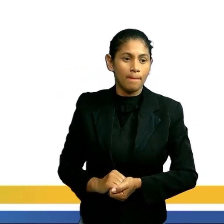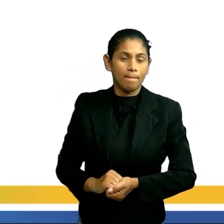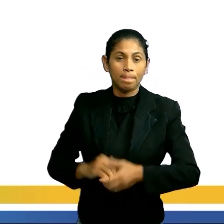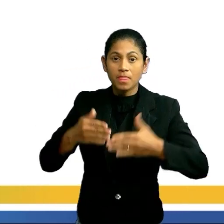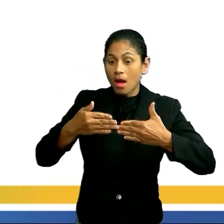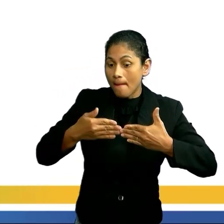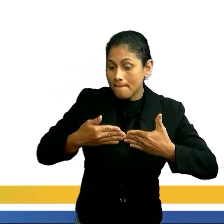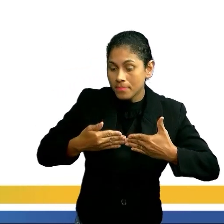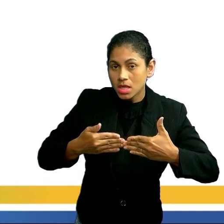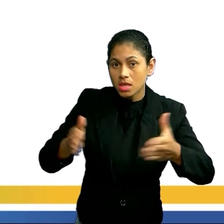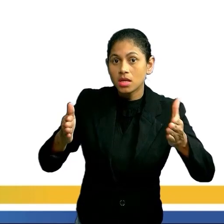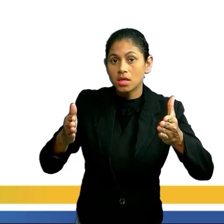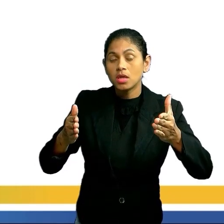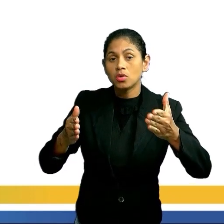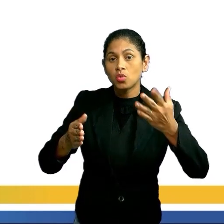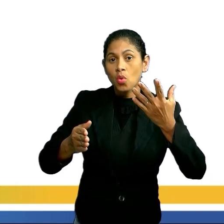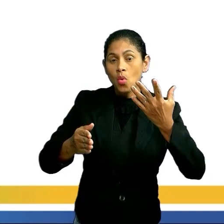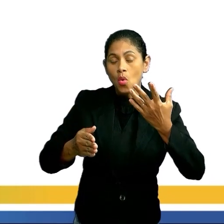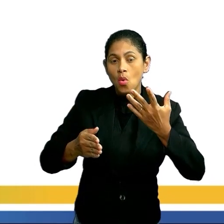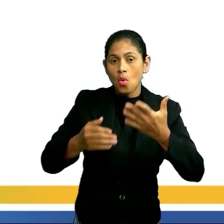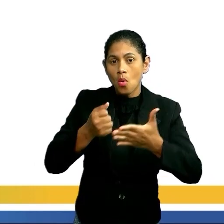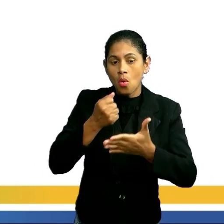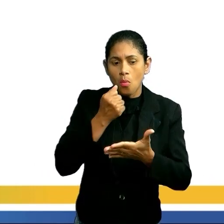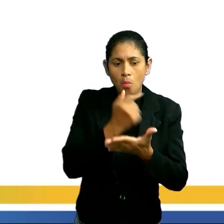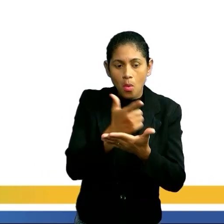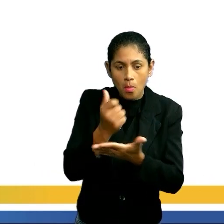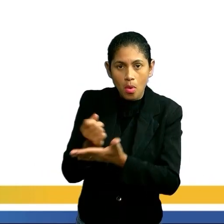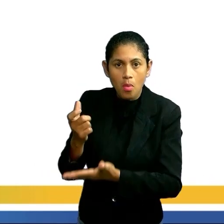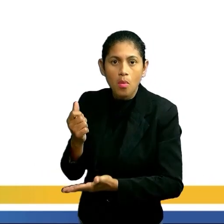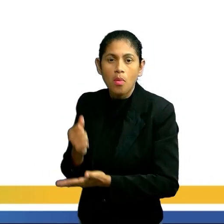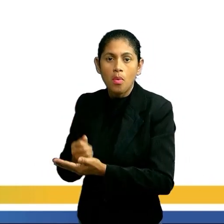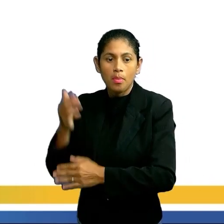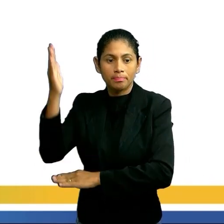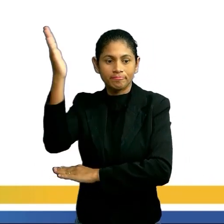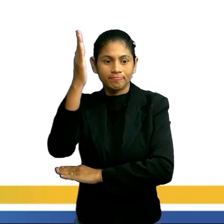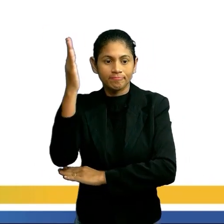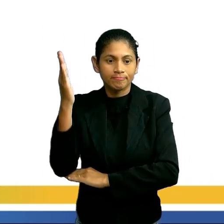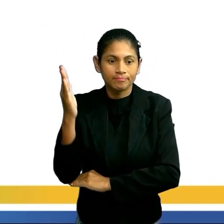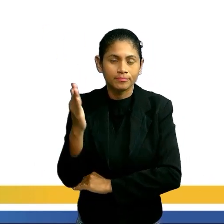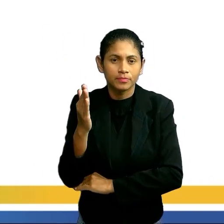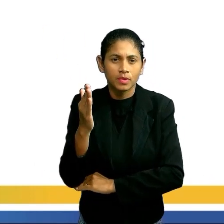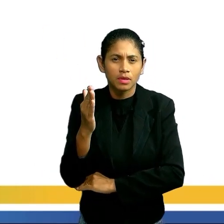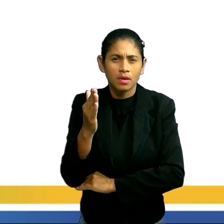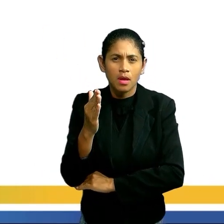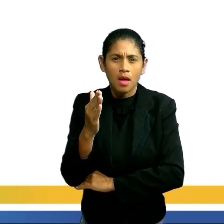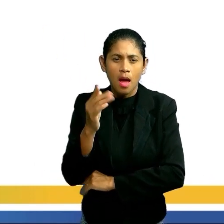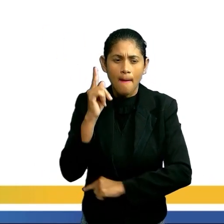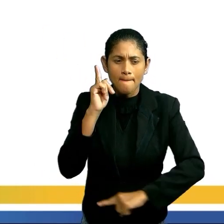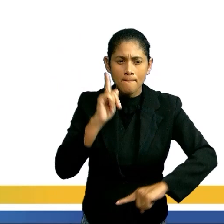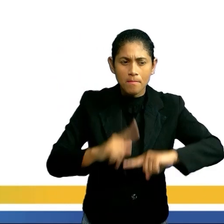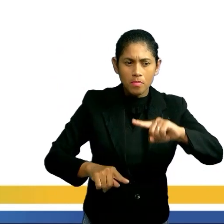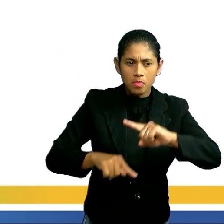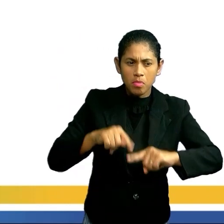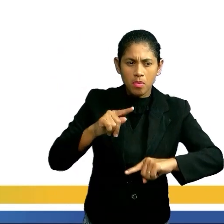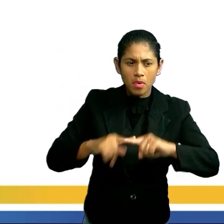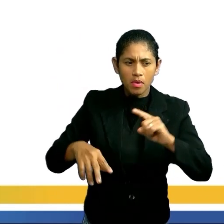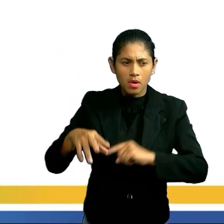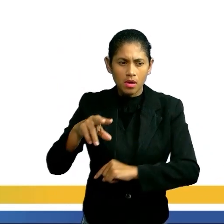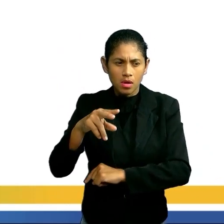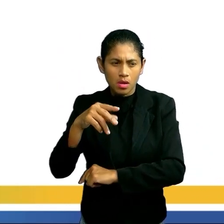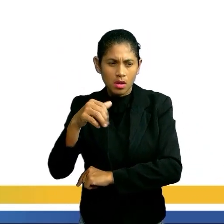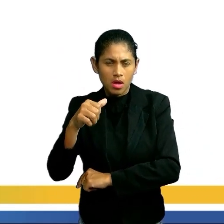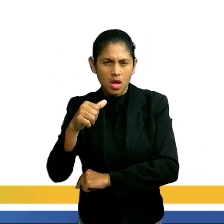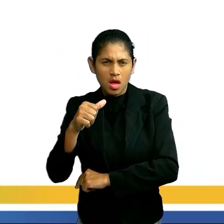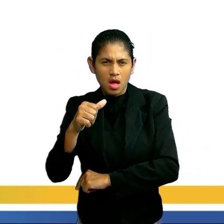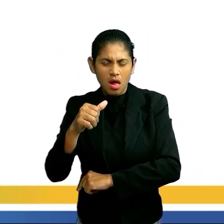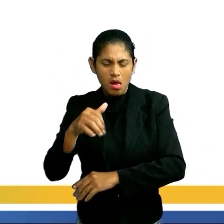abertura do mercado brasileiro à importação de bens supérfluos, né? De bens